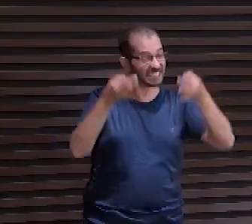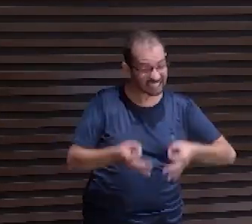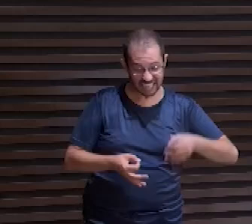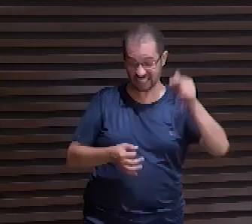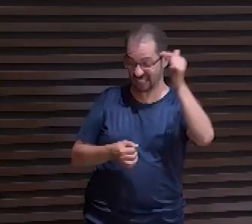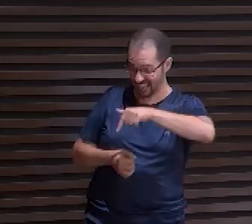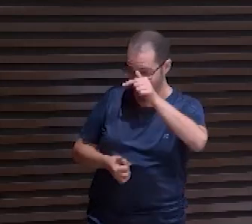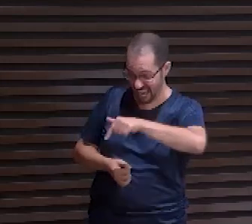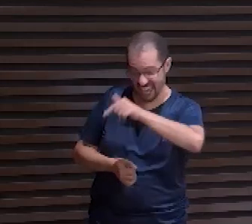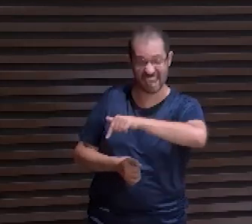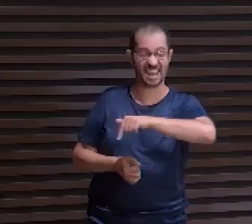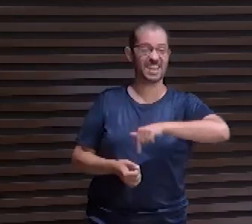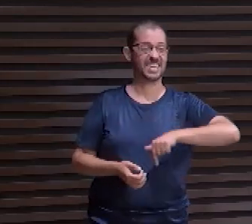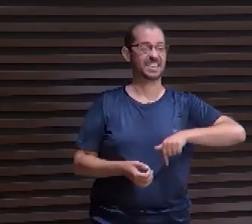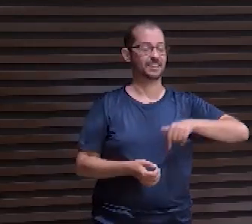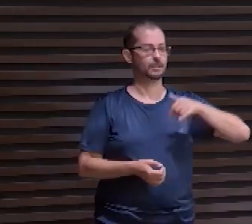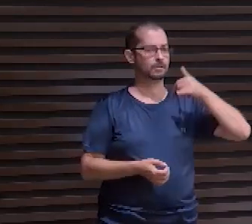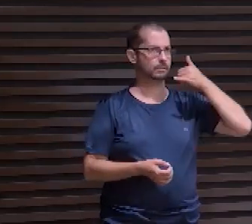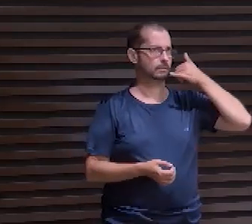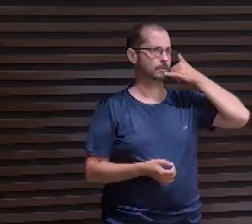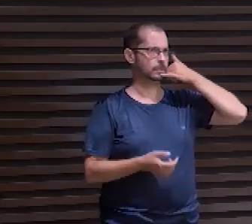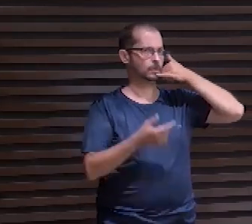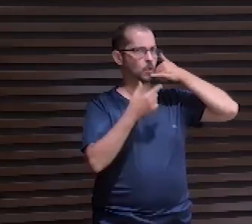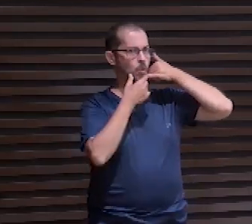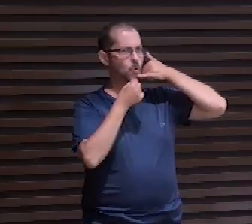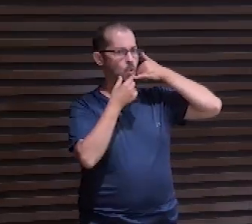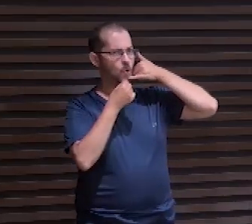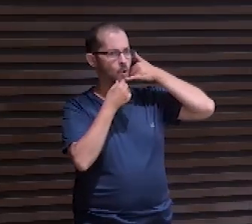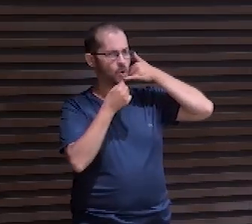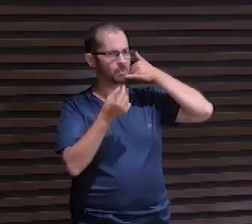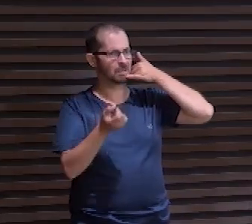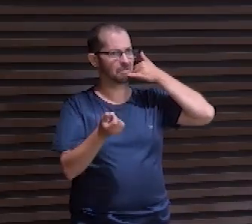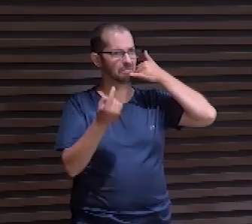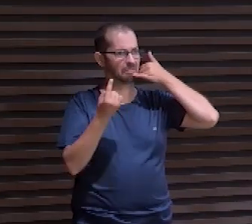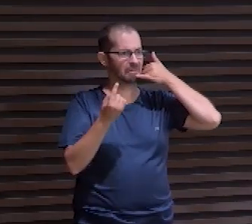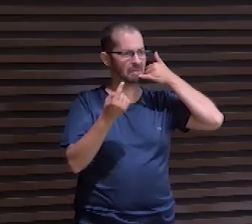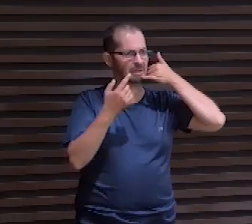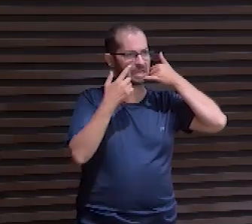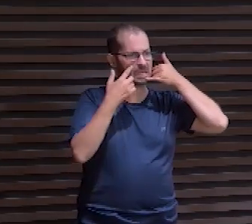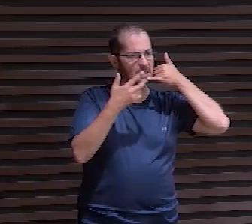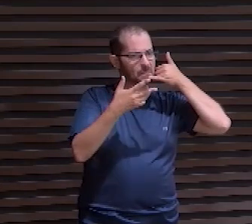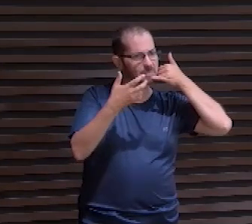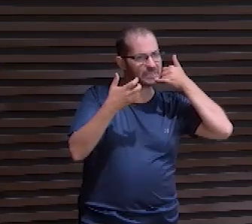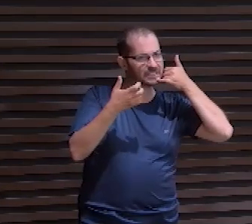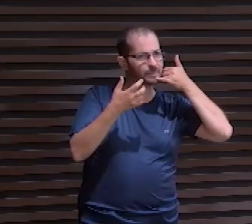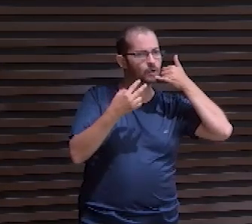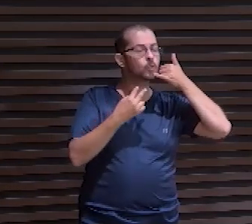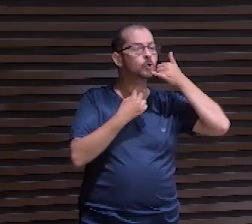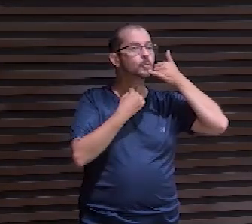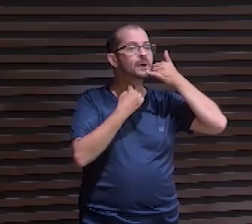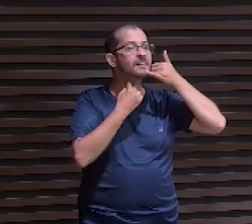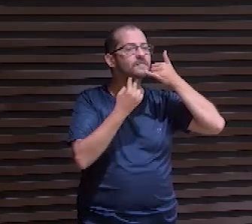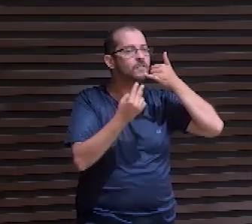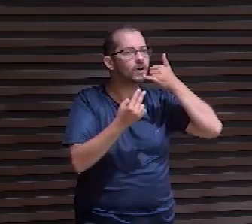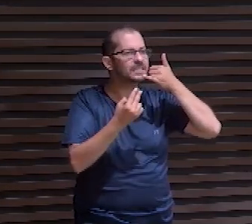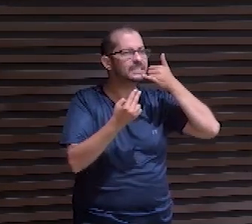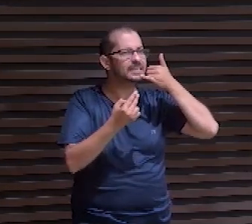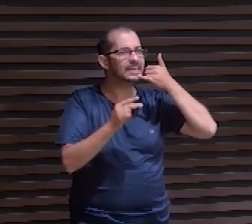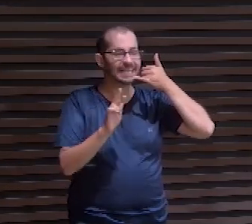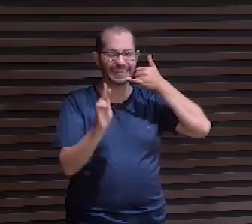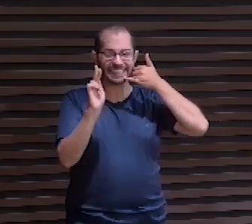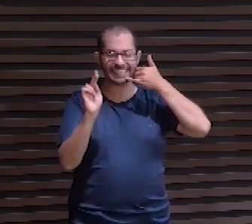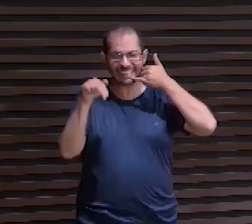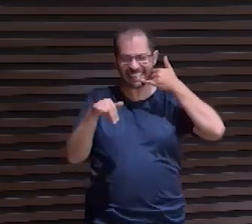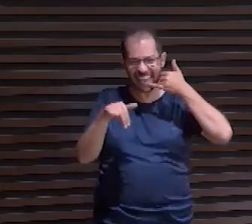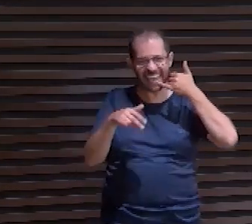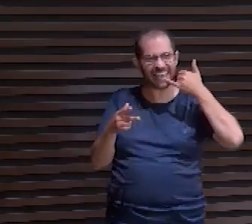ele. Perplexo, vi que uma voz estranha me identificou e exclamou: Ken